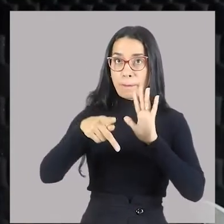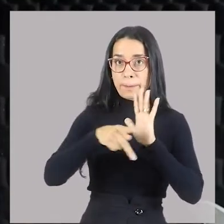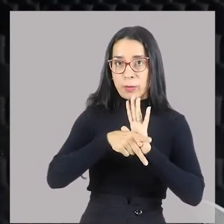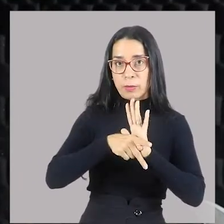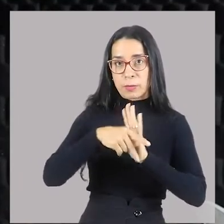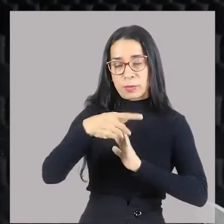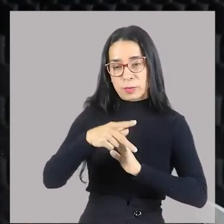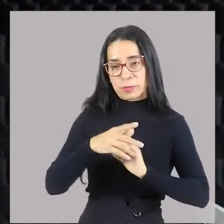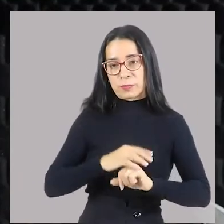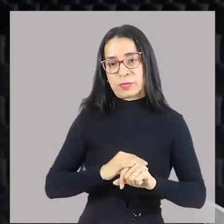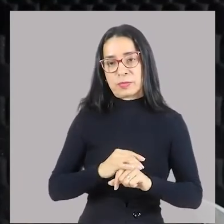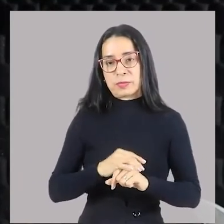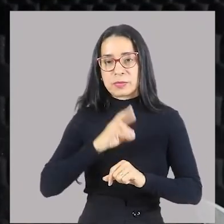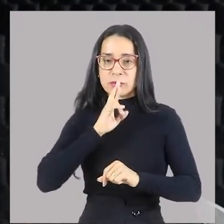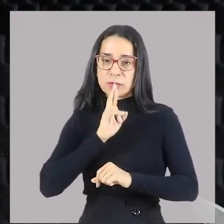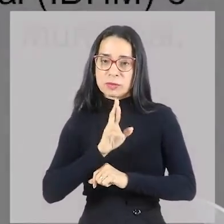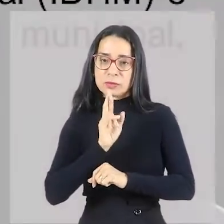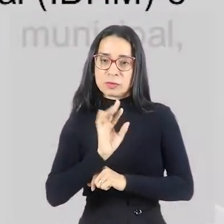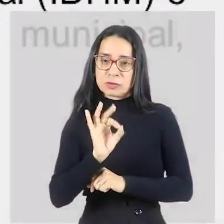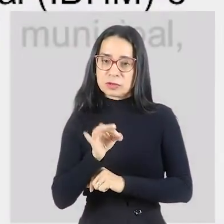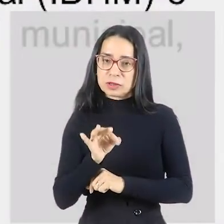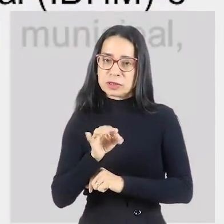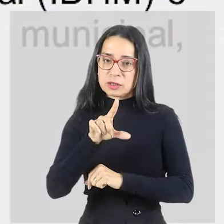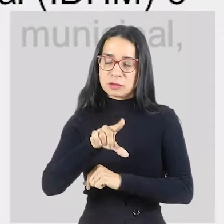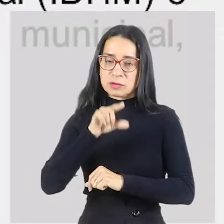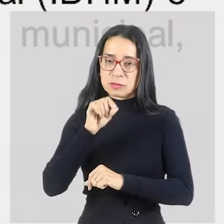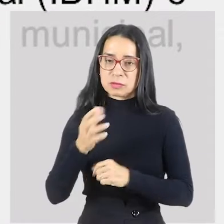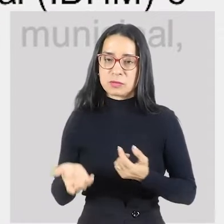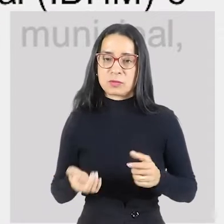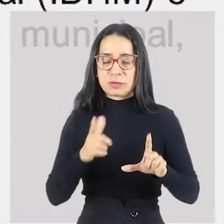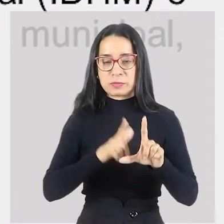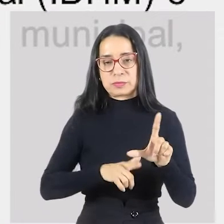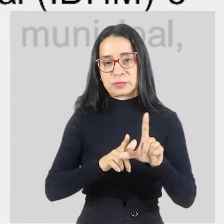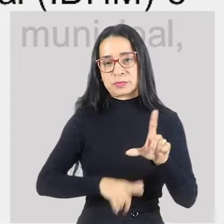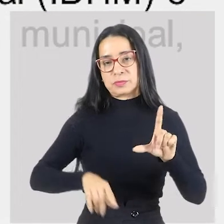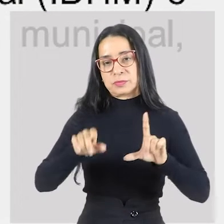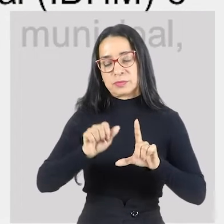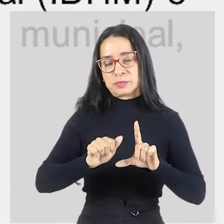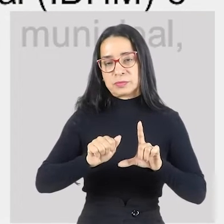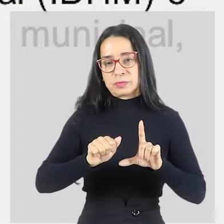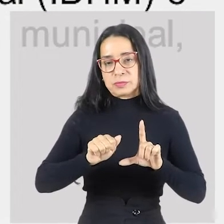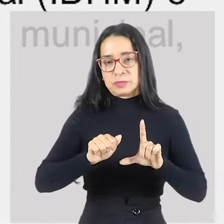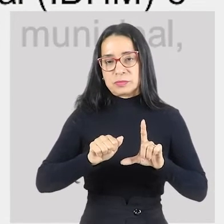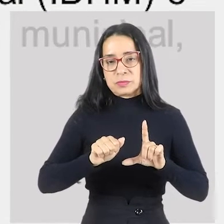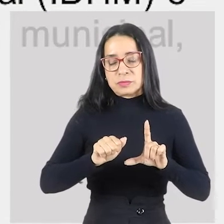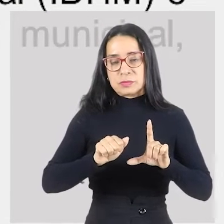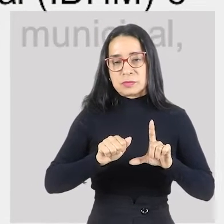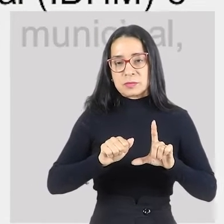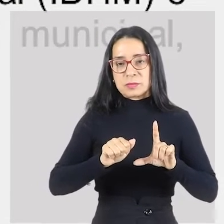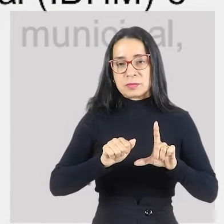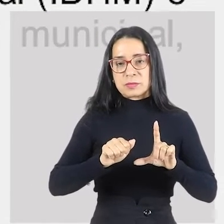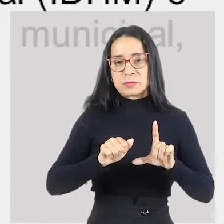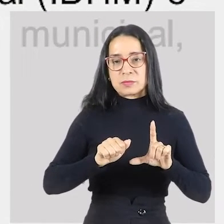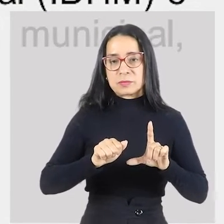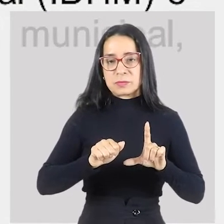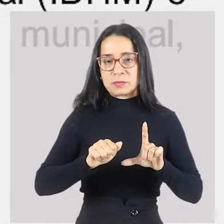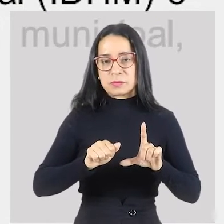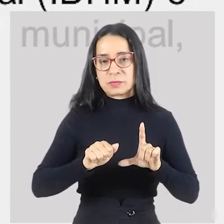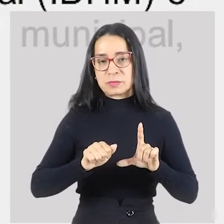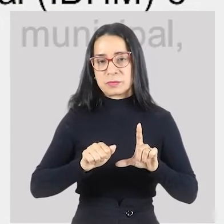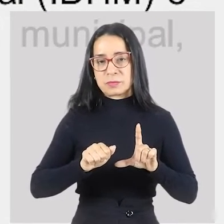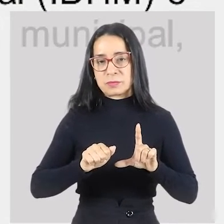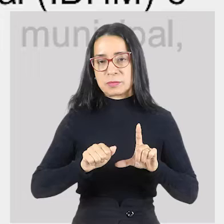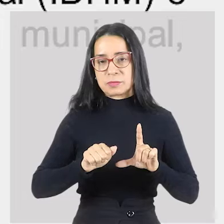assinale a alternativa correta. O IDH tem como objetivo substituir um indicador muito utilizado, o PIB. Já é